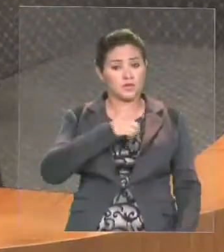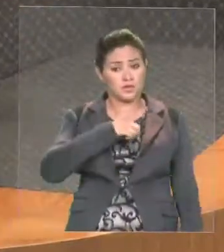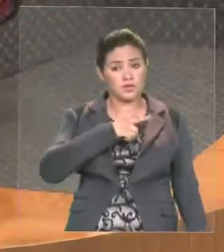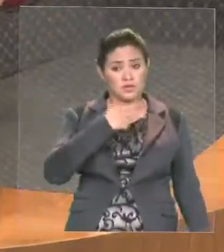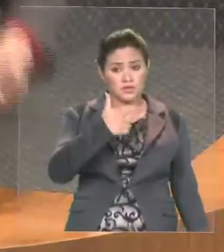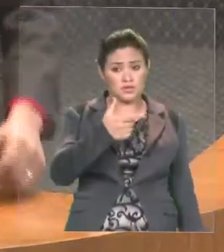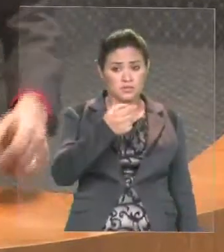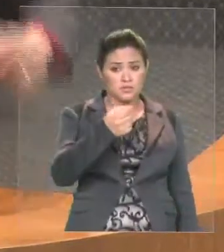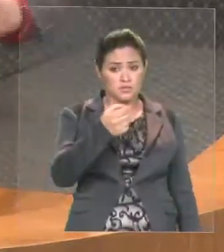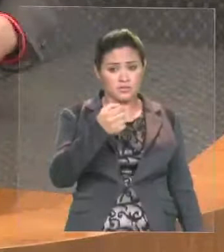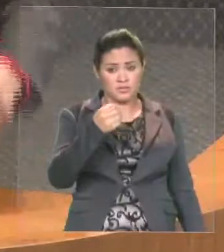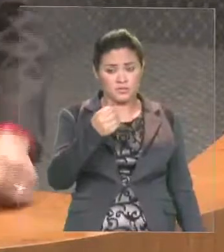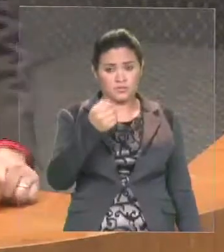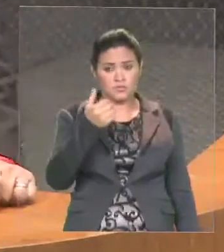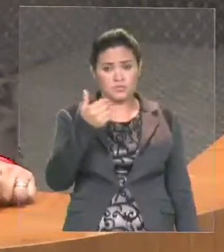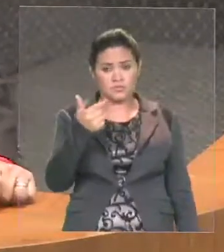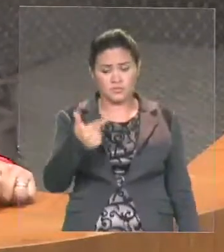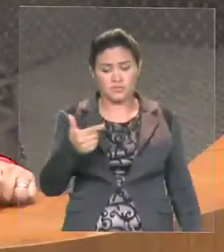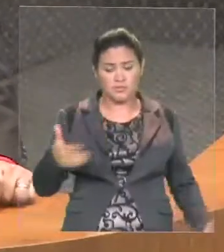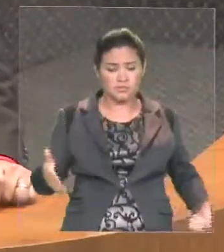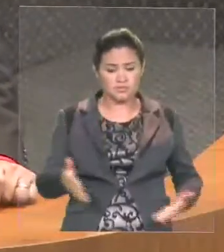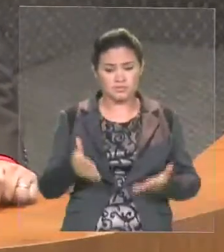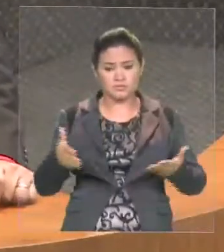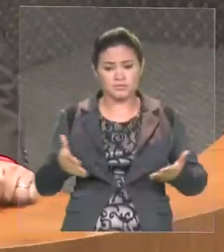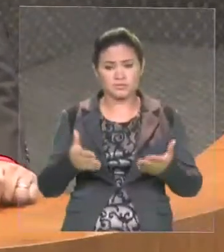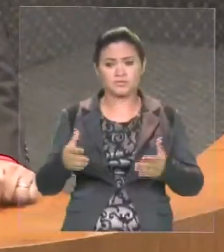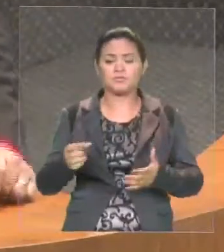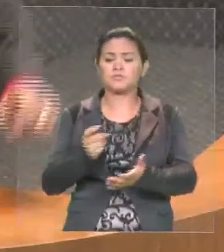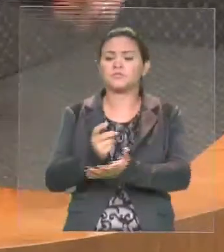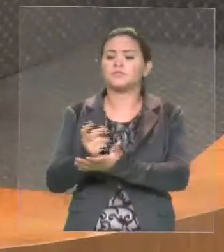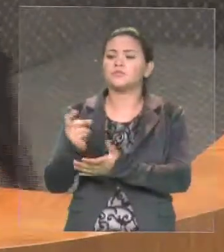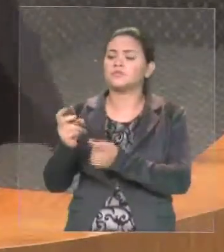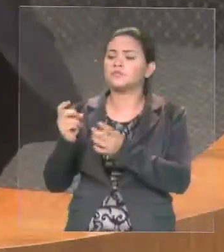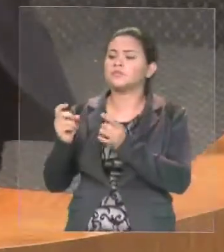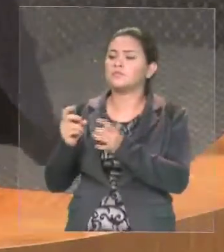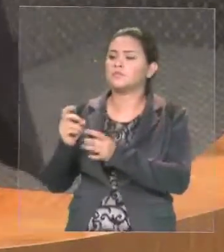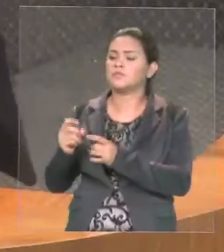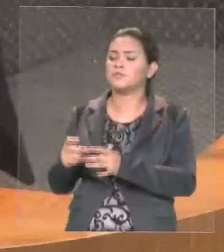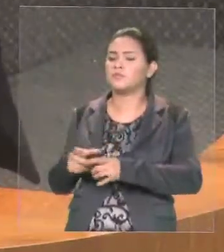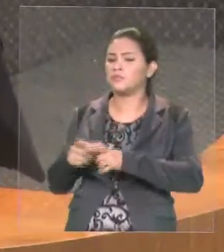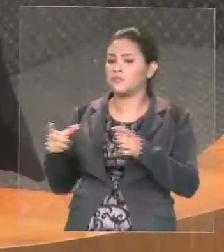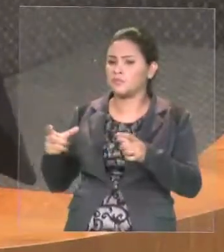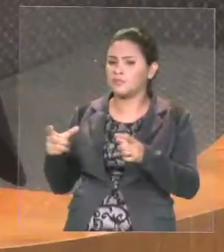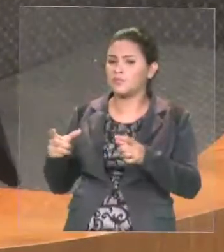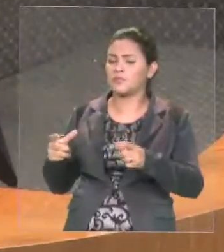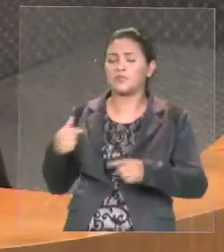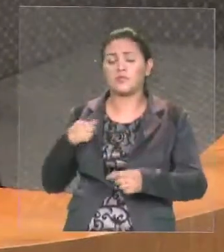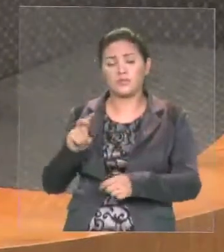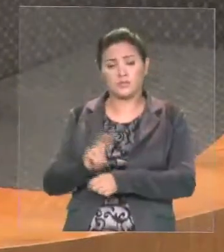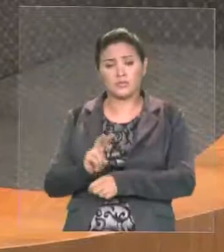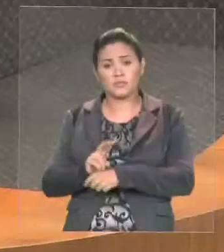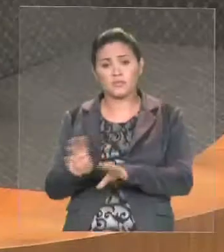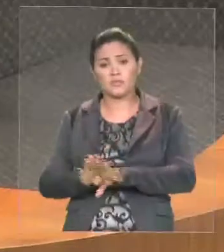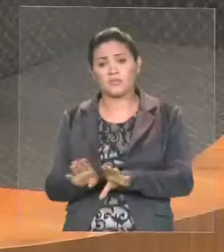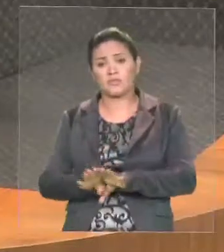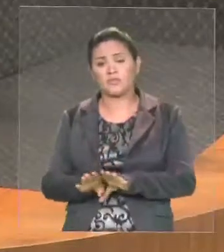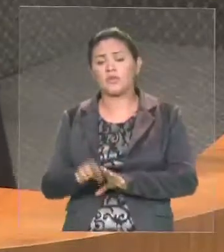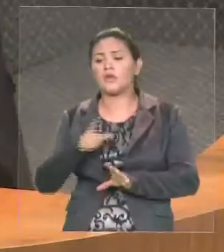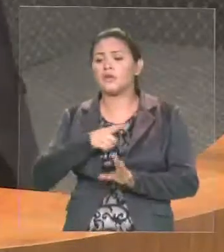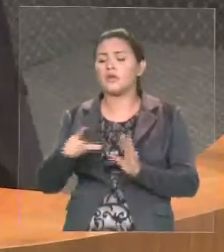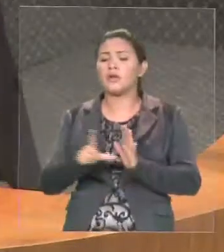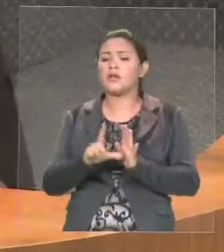no benefício, no incentivo para os atacadistas, que eu defendo também que estivesse regulamentada por lei,